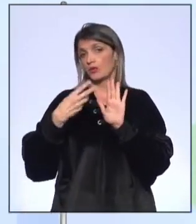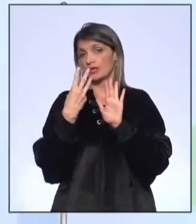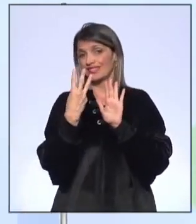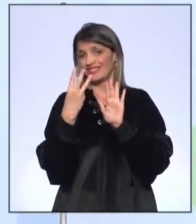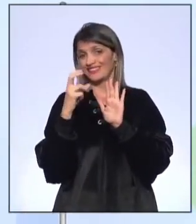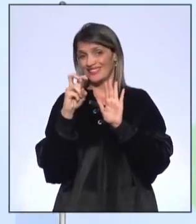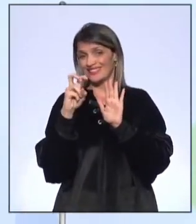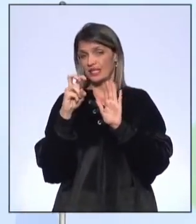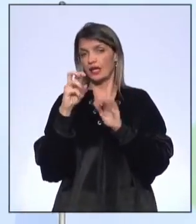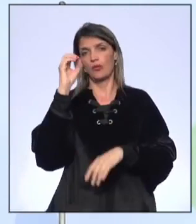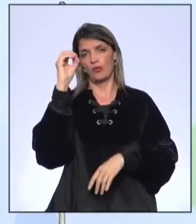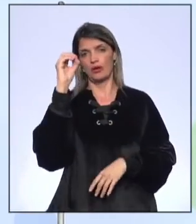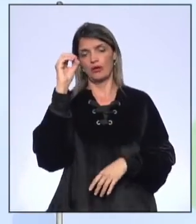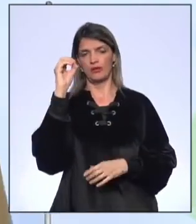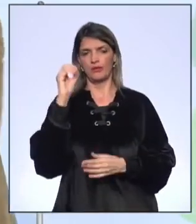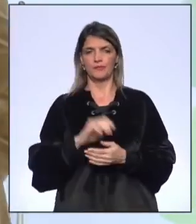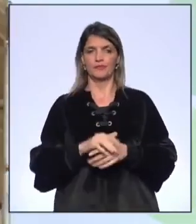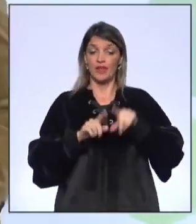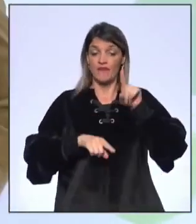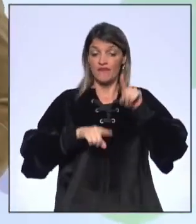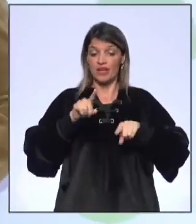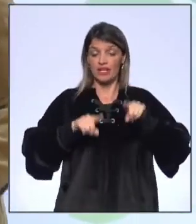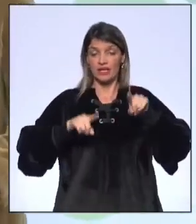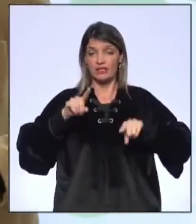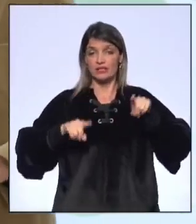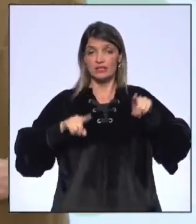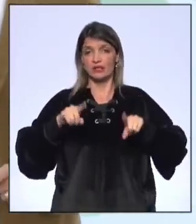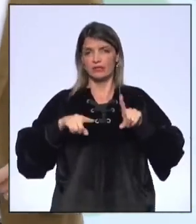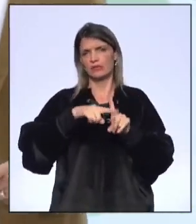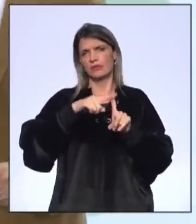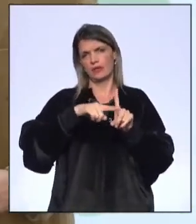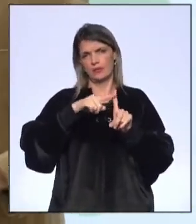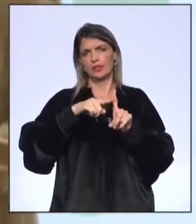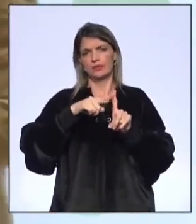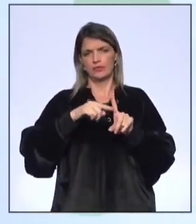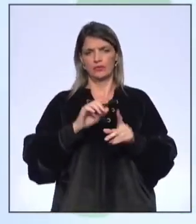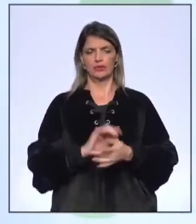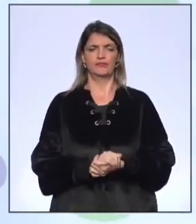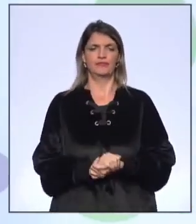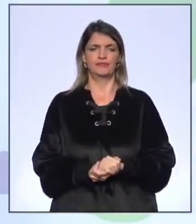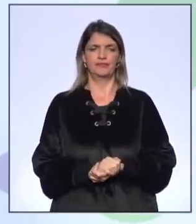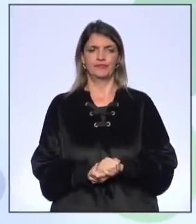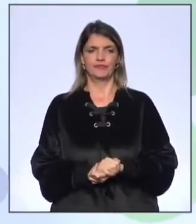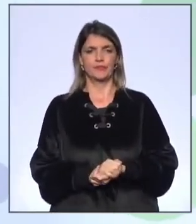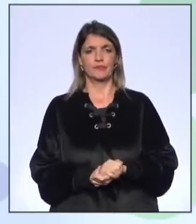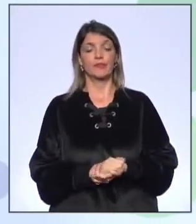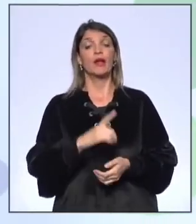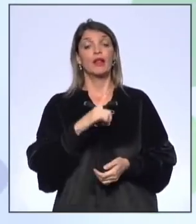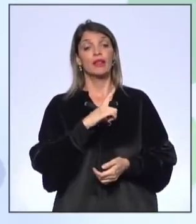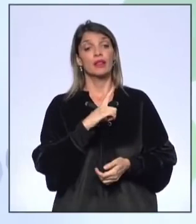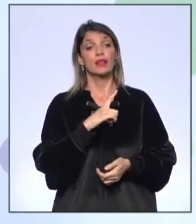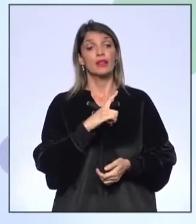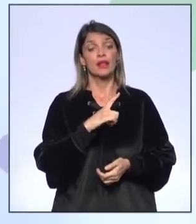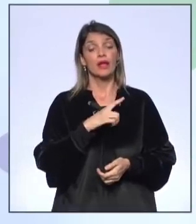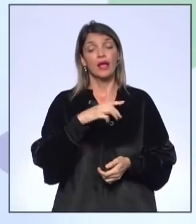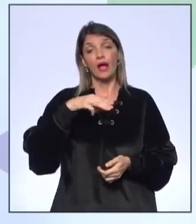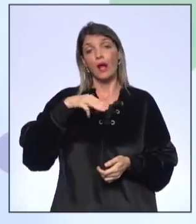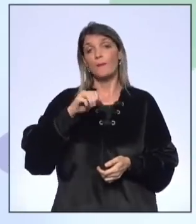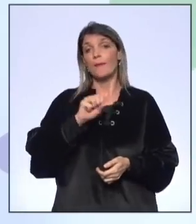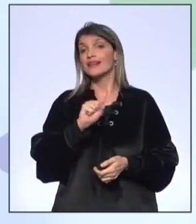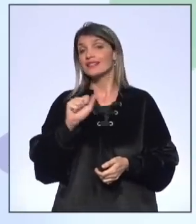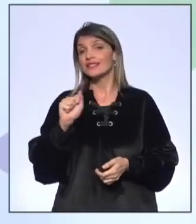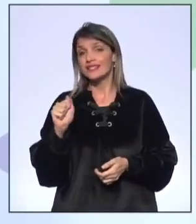Celsius. Essa foi a variação de temperatura. Aí beleza, ó. Tem a massa. Tem